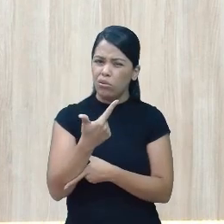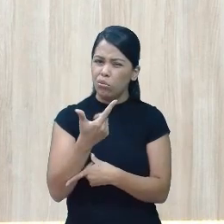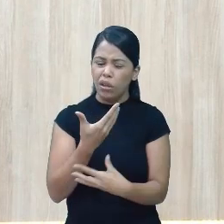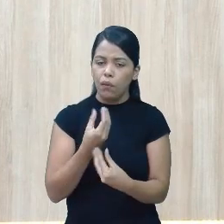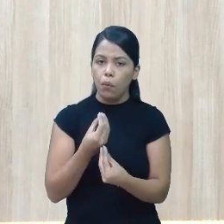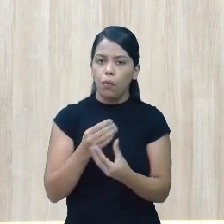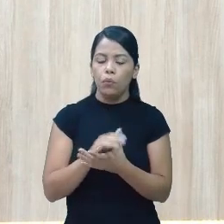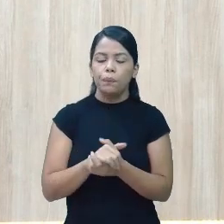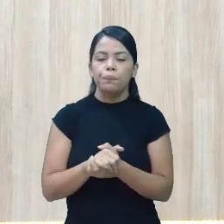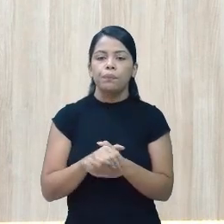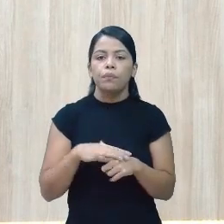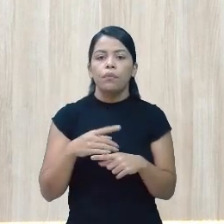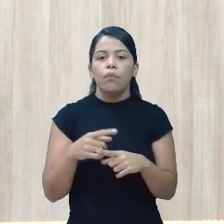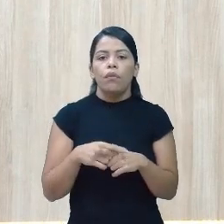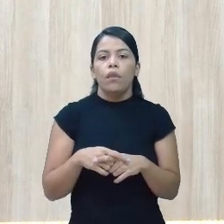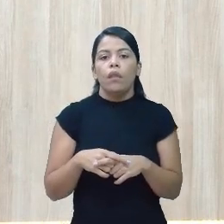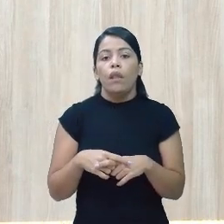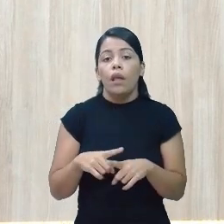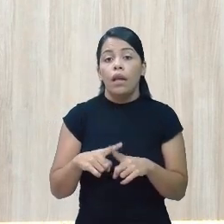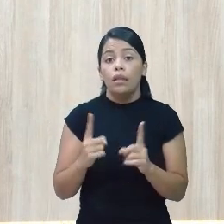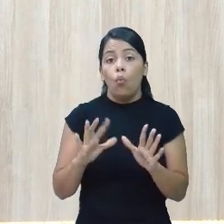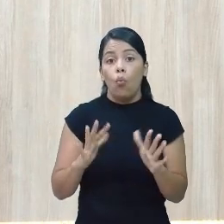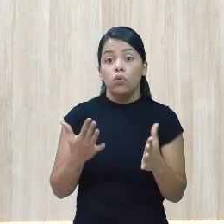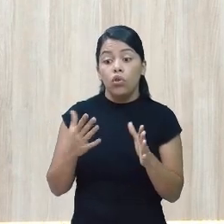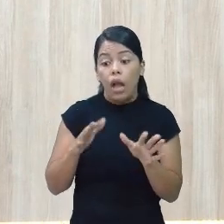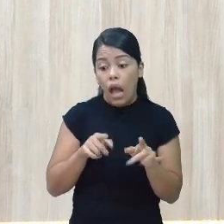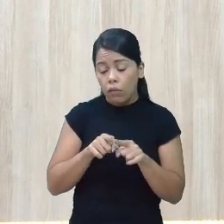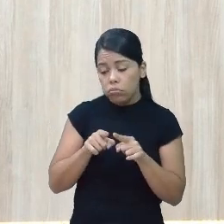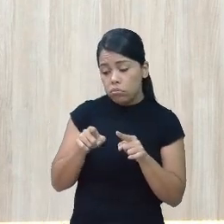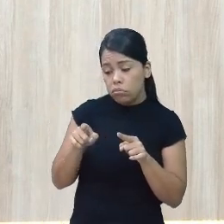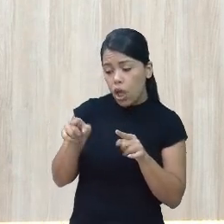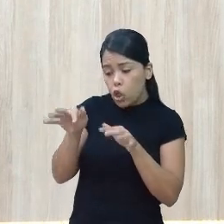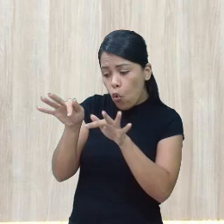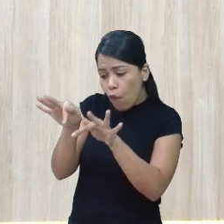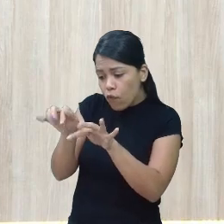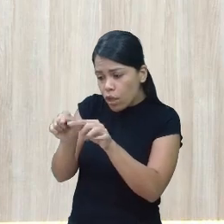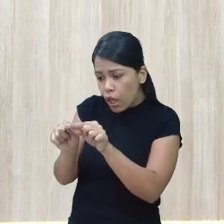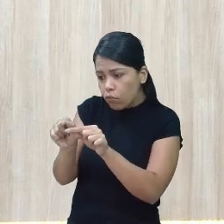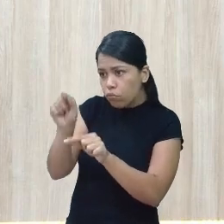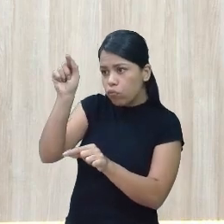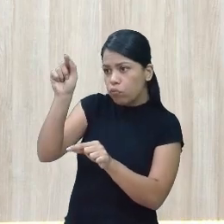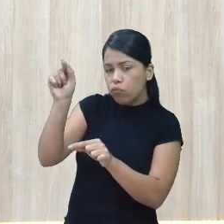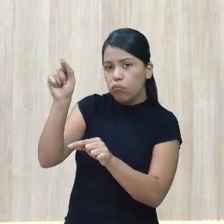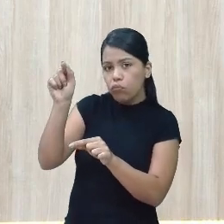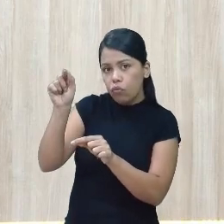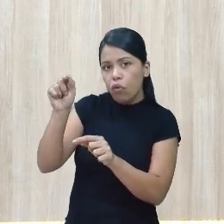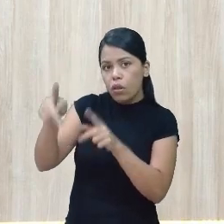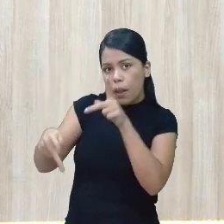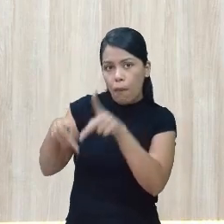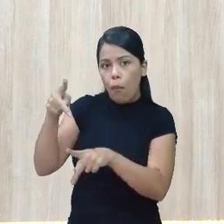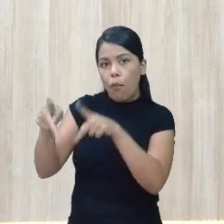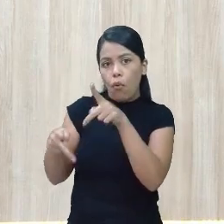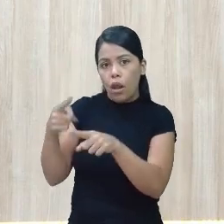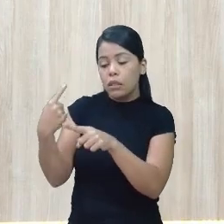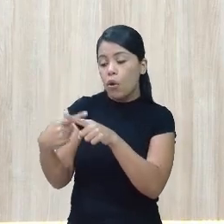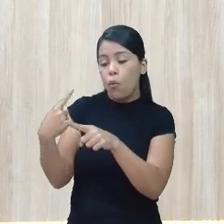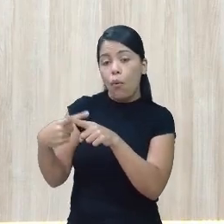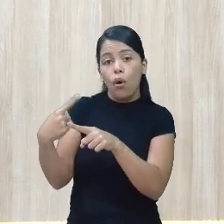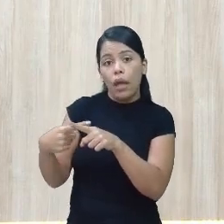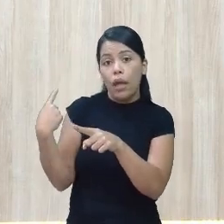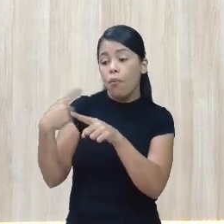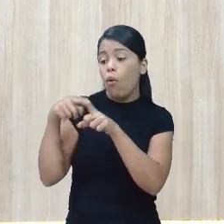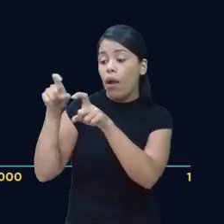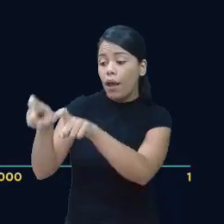final ali, que é a questão da agricultura, a gente percebe que a população ela tem um crescimento bastante